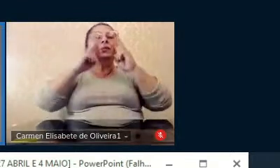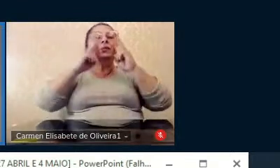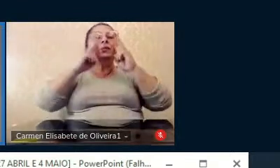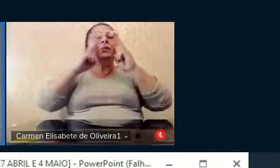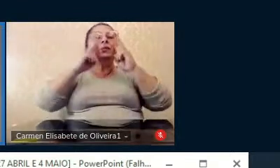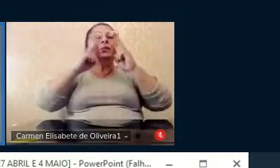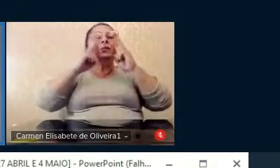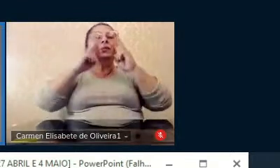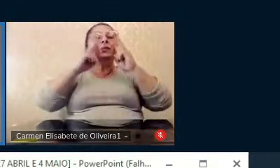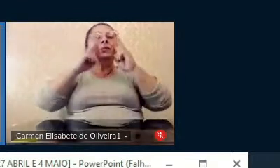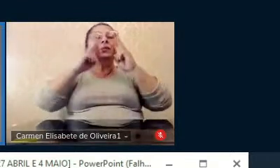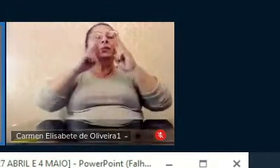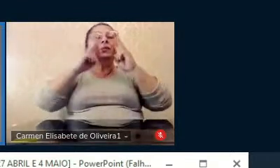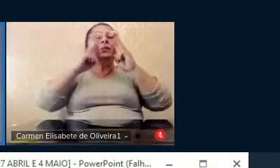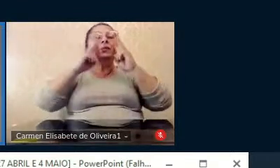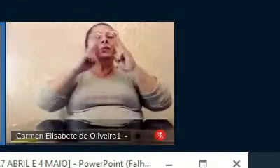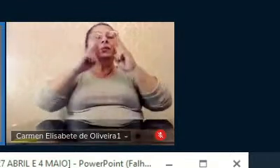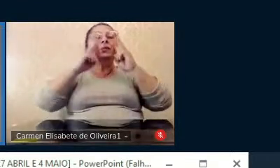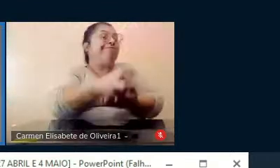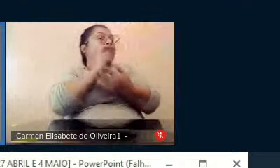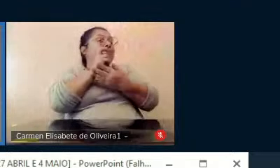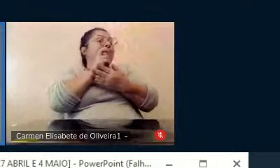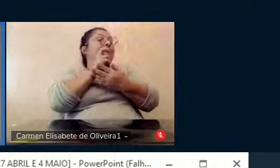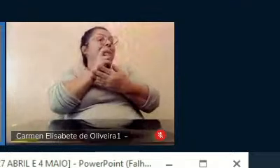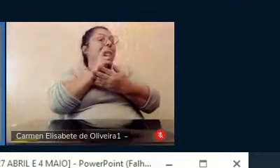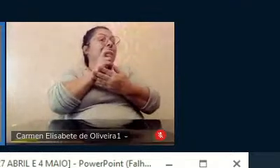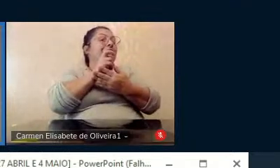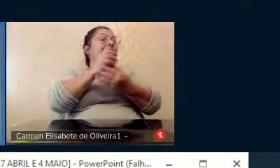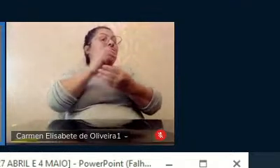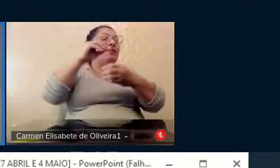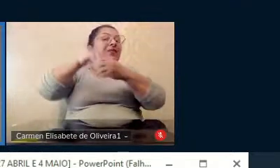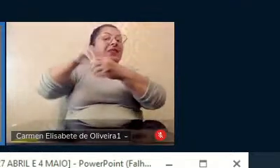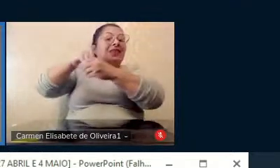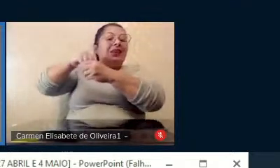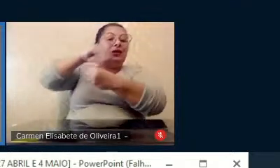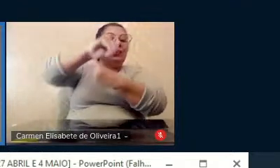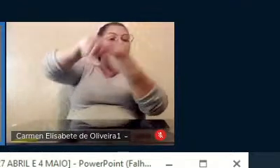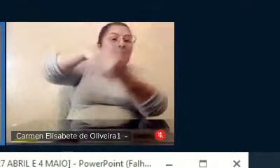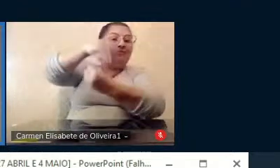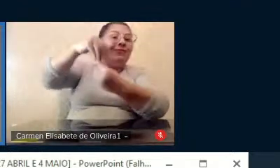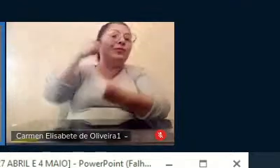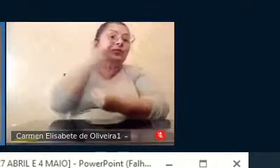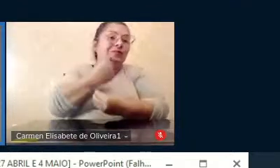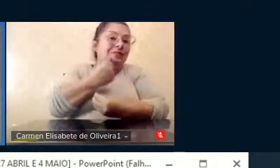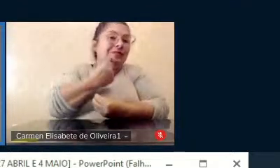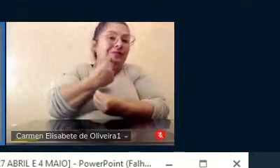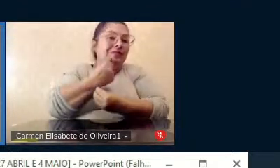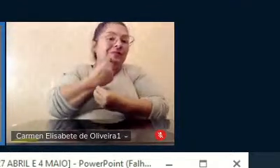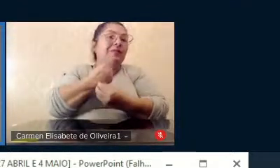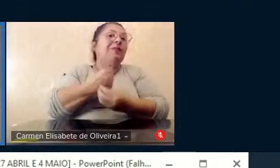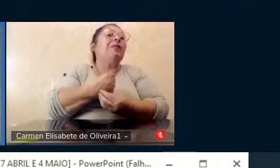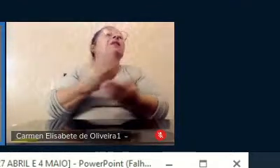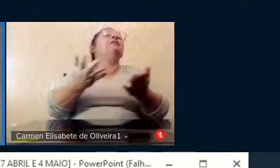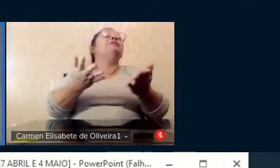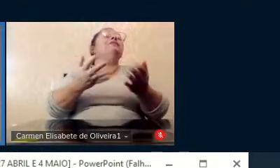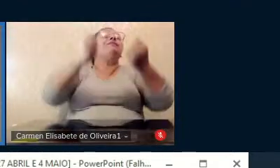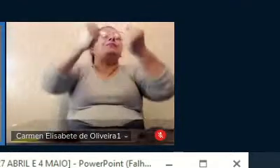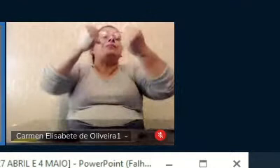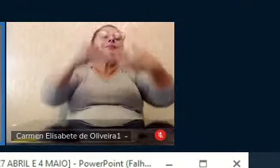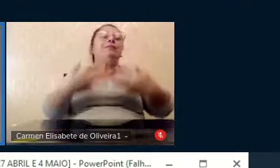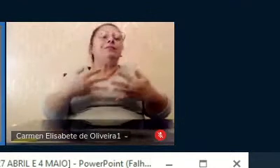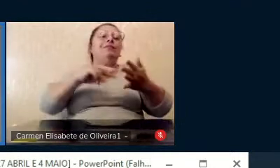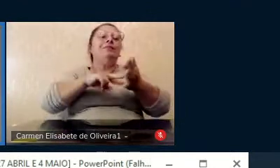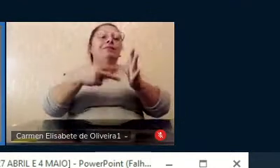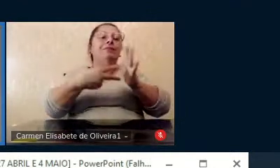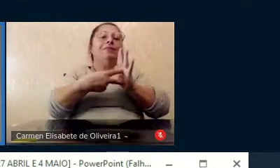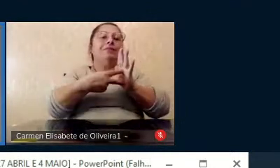os surdos passaram a ser vistos dentro da abordagem socioantropológica da surdez. O que quer dizer isso?